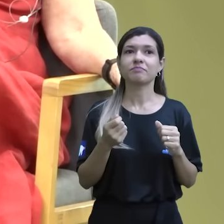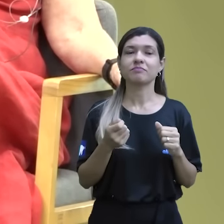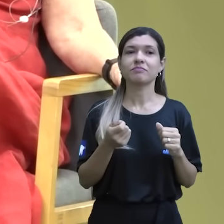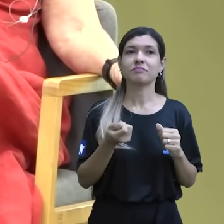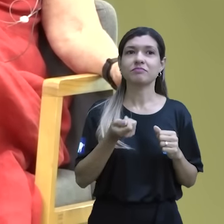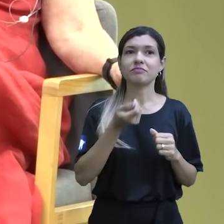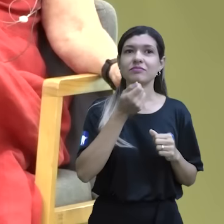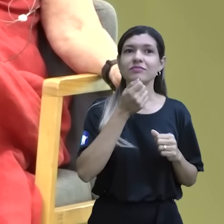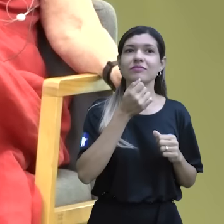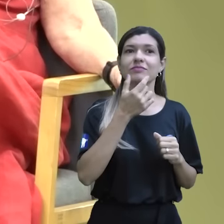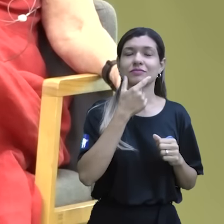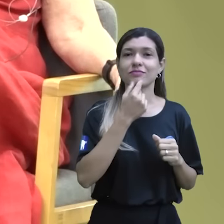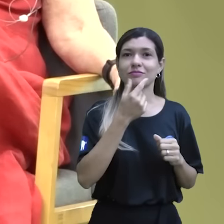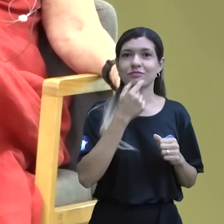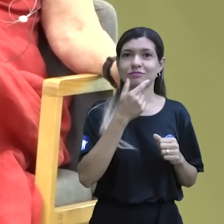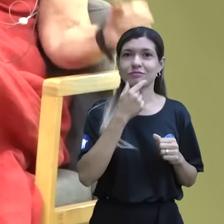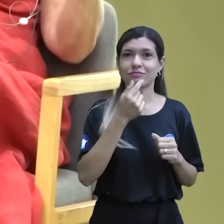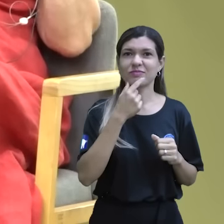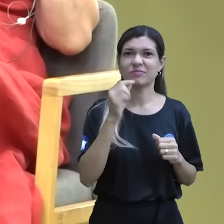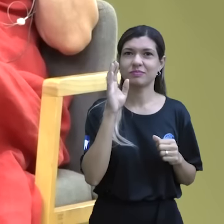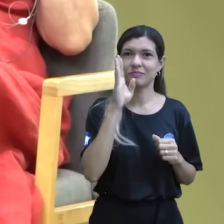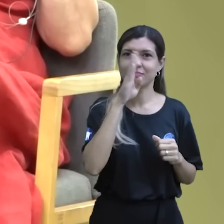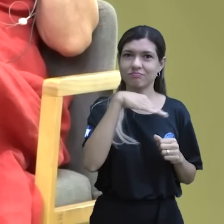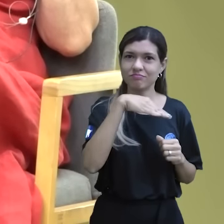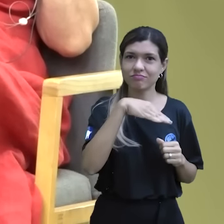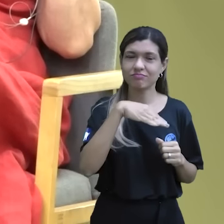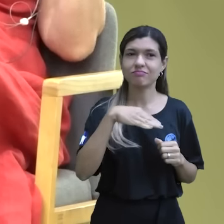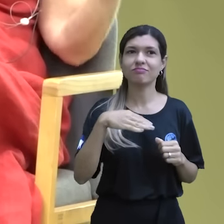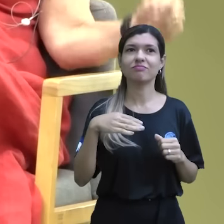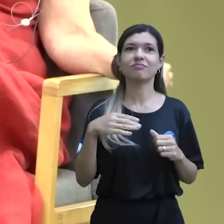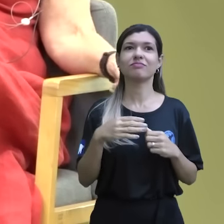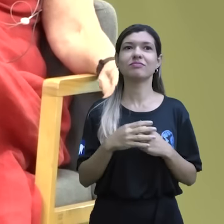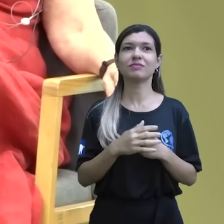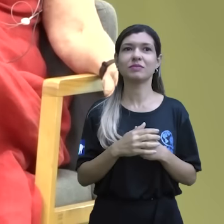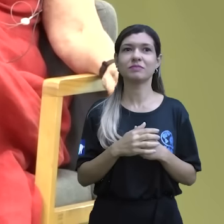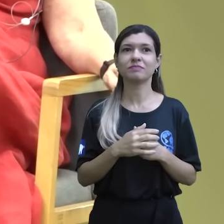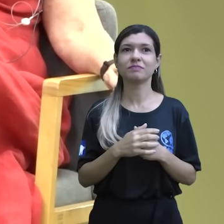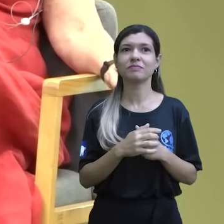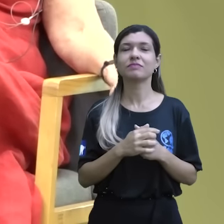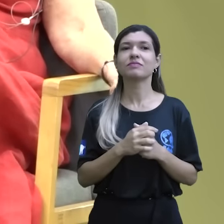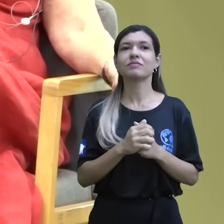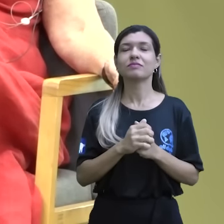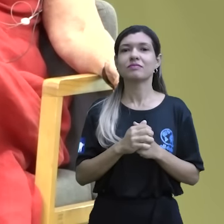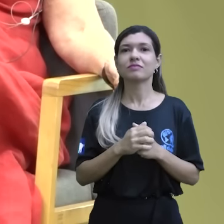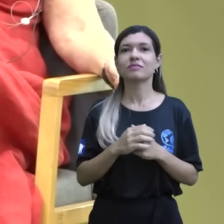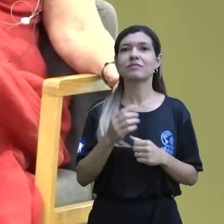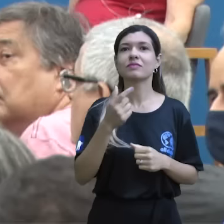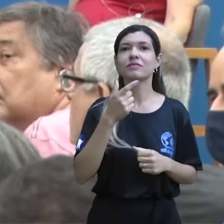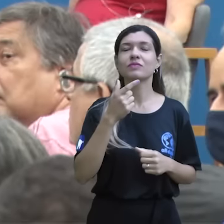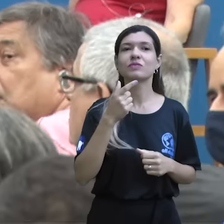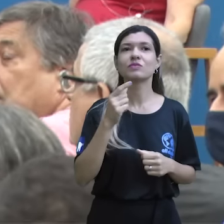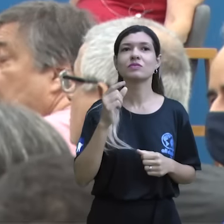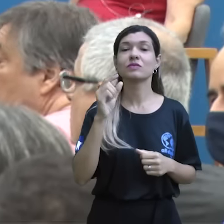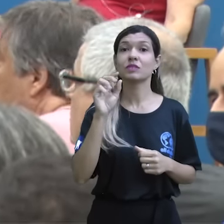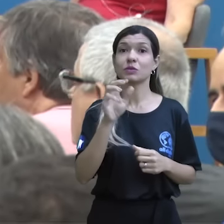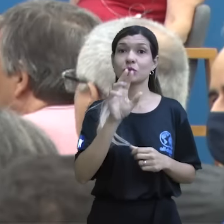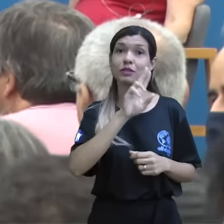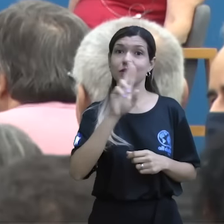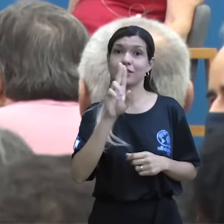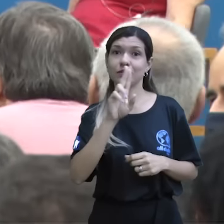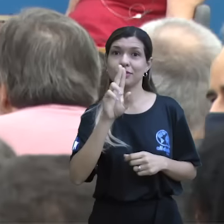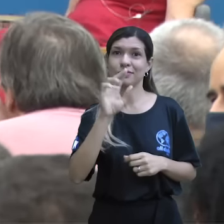a personagem da Clara dos Anjos. Quando você, Lília, falou da questão do vilão, eu queria que você falasse um pouquinho mais que figura é essa do